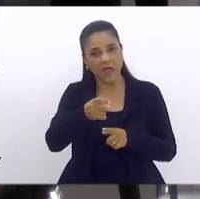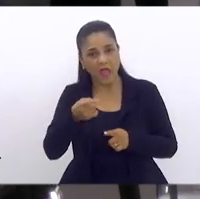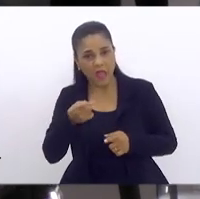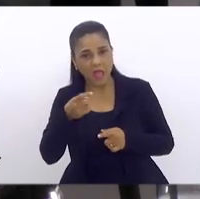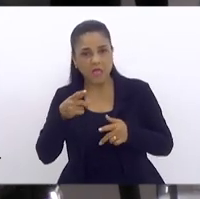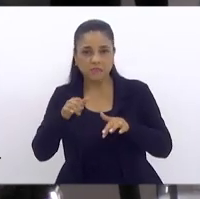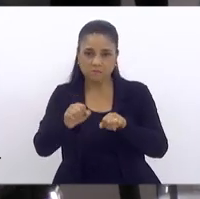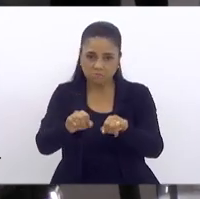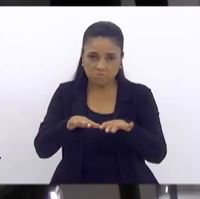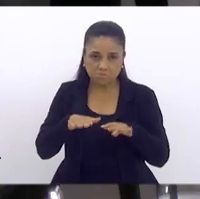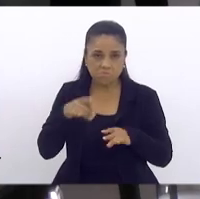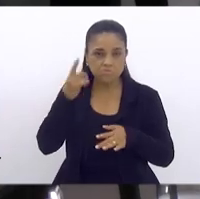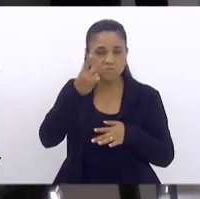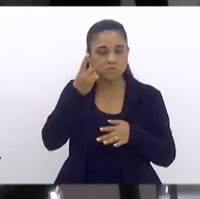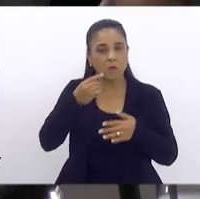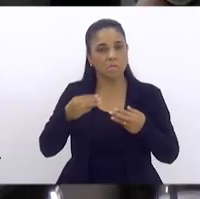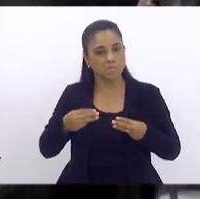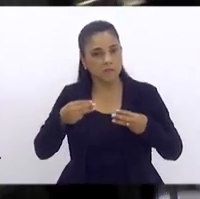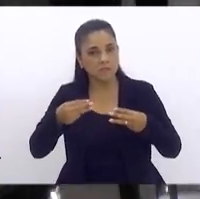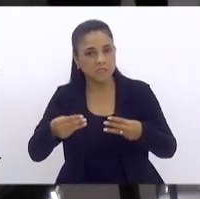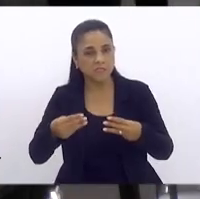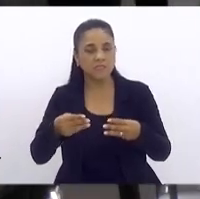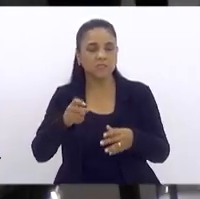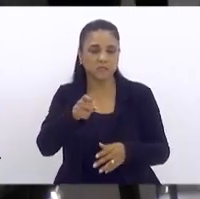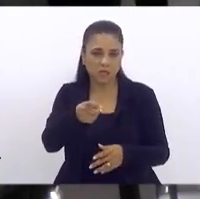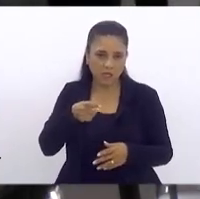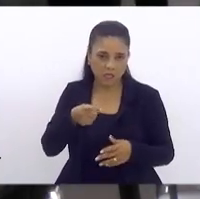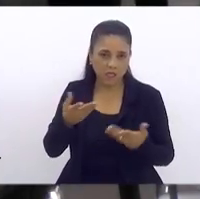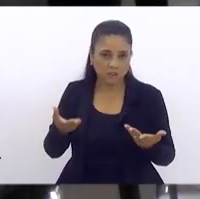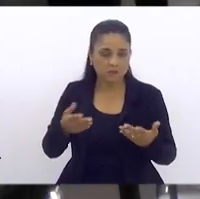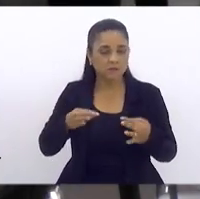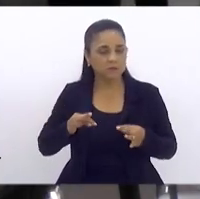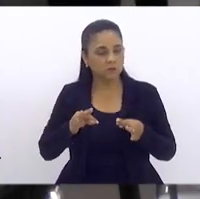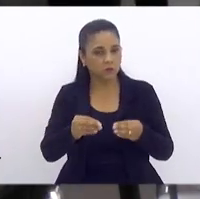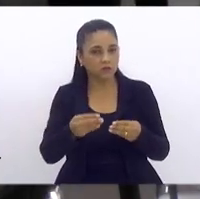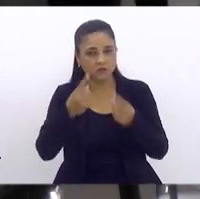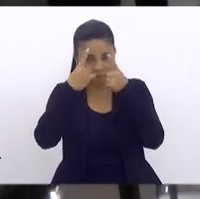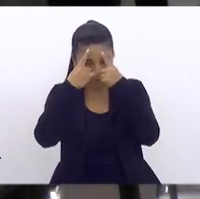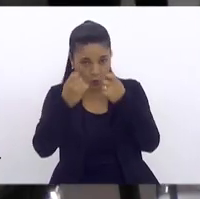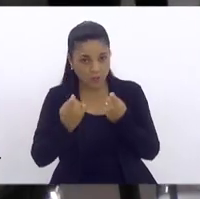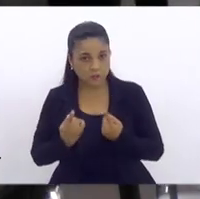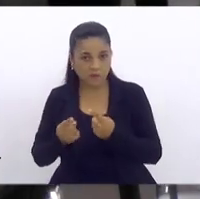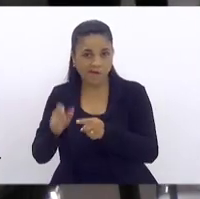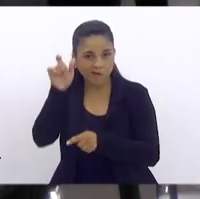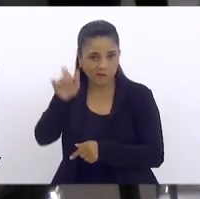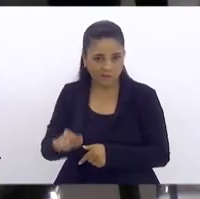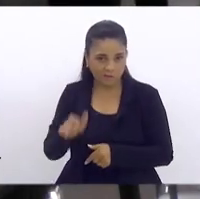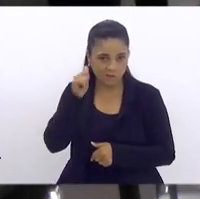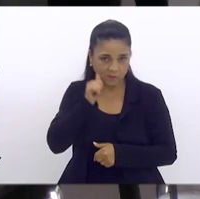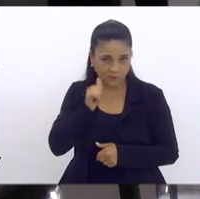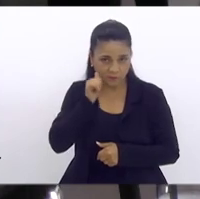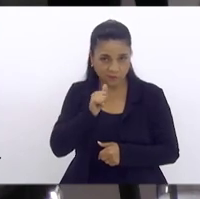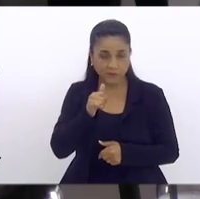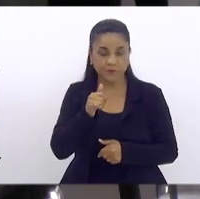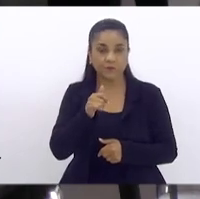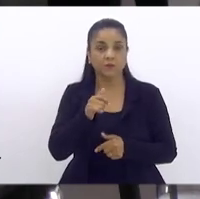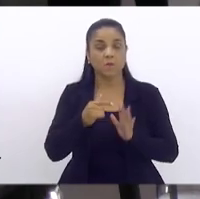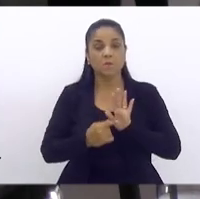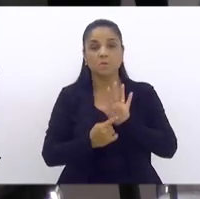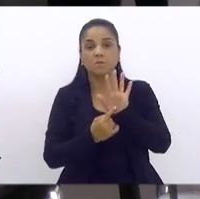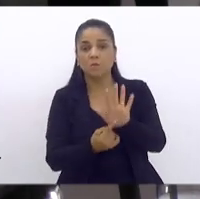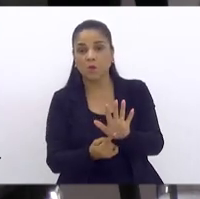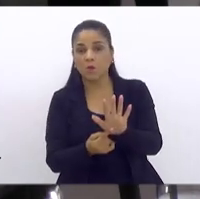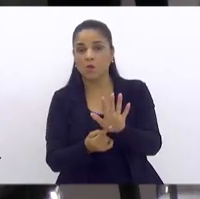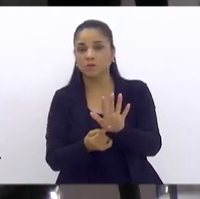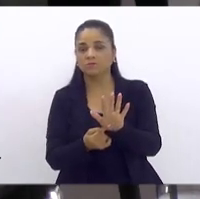ex-parlamentares, candidatas, ministras, enfim. Então, se trata dessa violência que acomete essas mulheres, demonstrando um